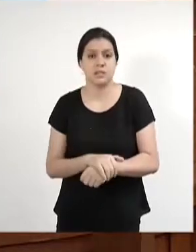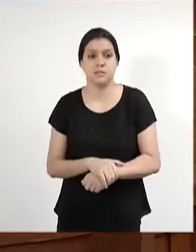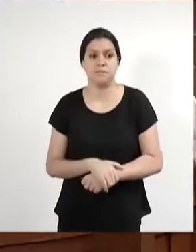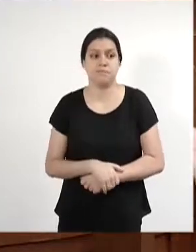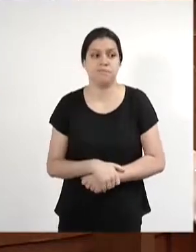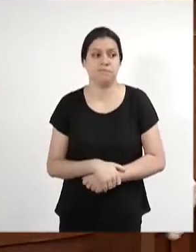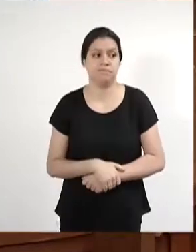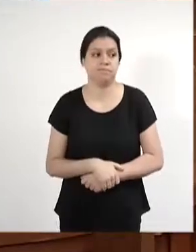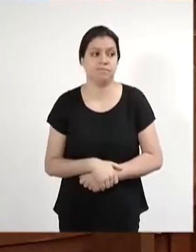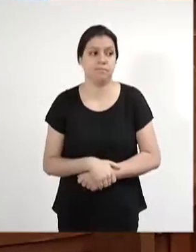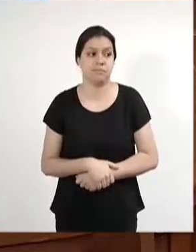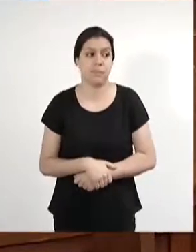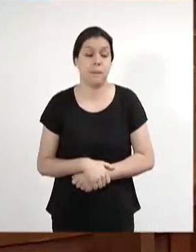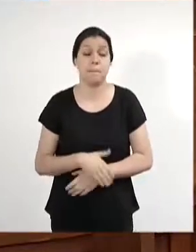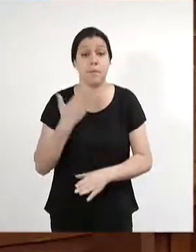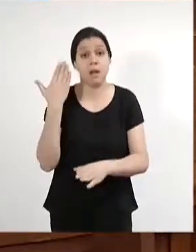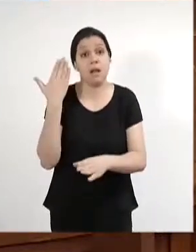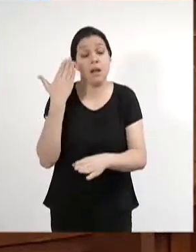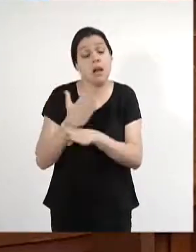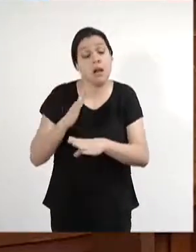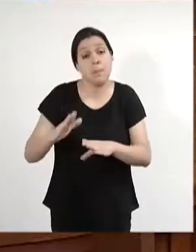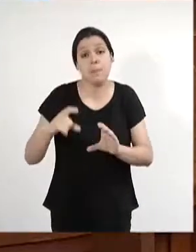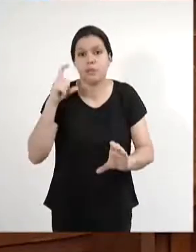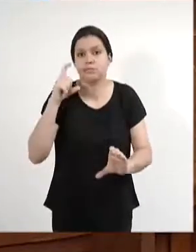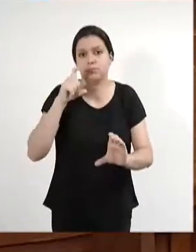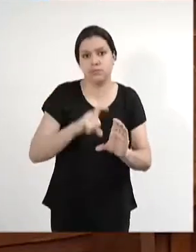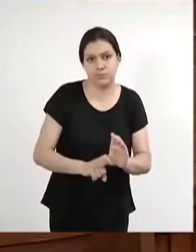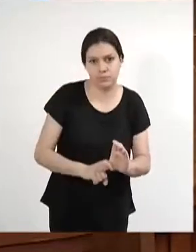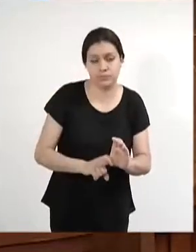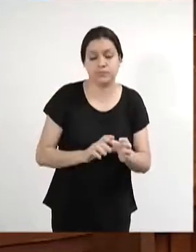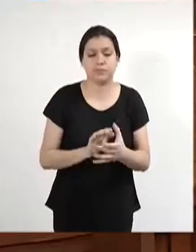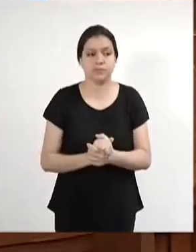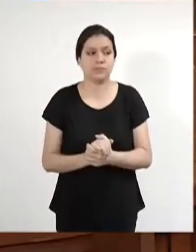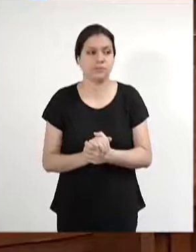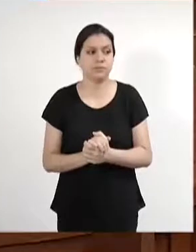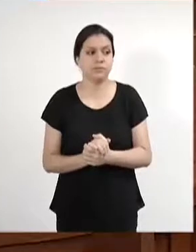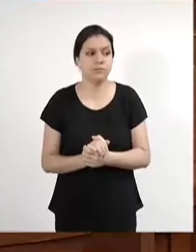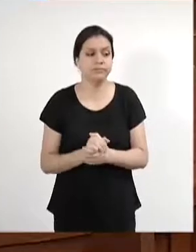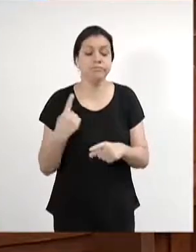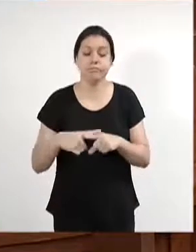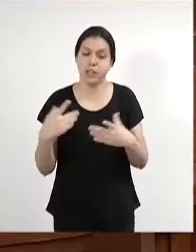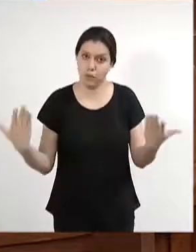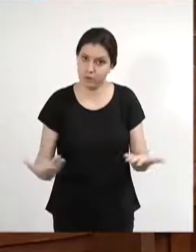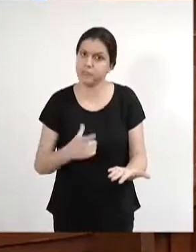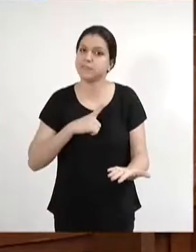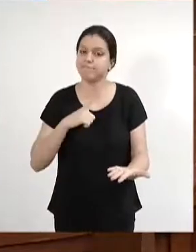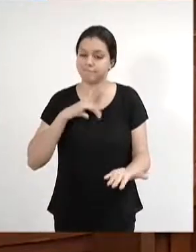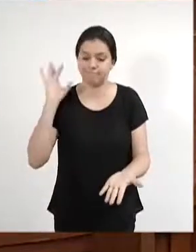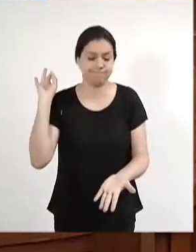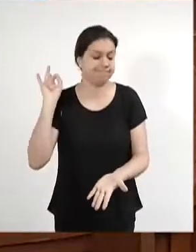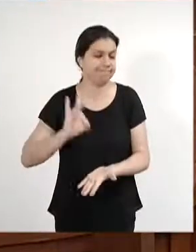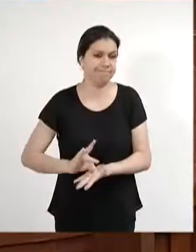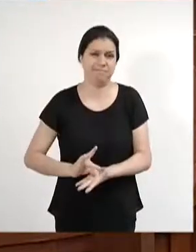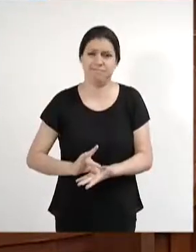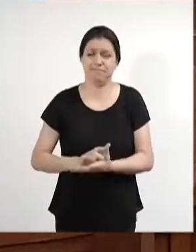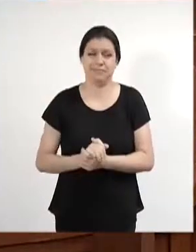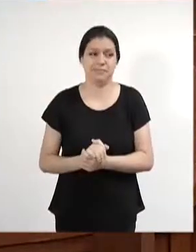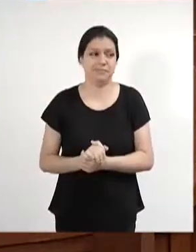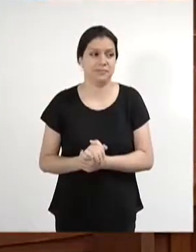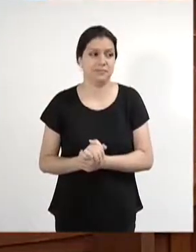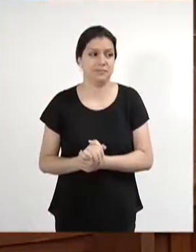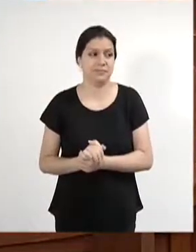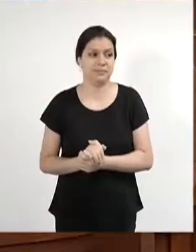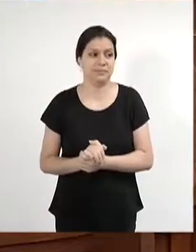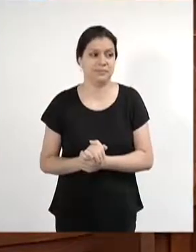sair desse endividamento que hoje é real. São milhares e milhares